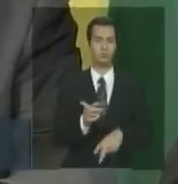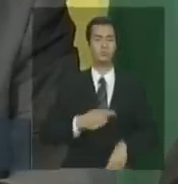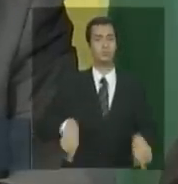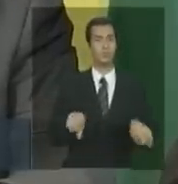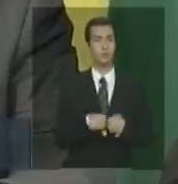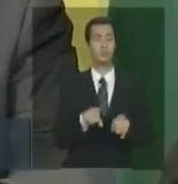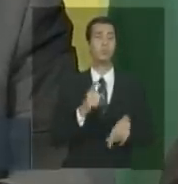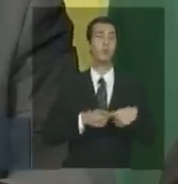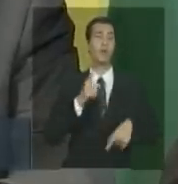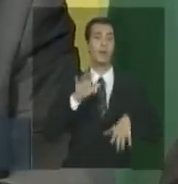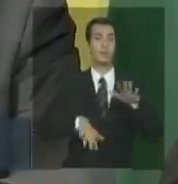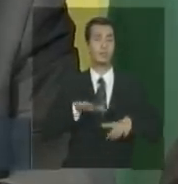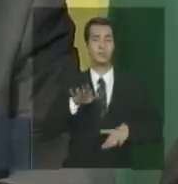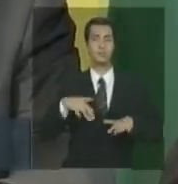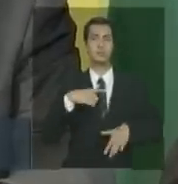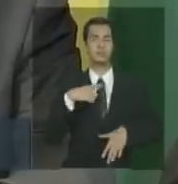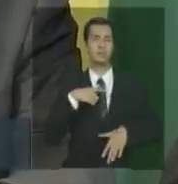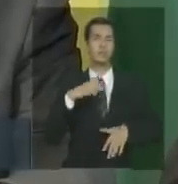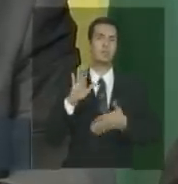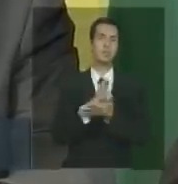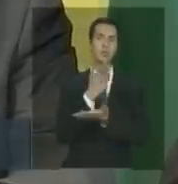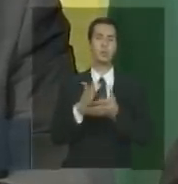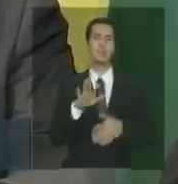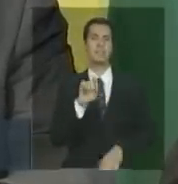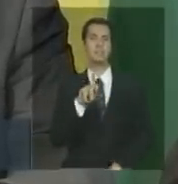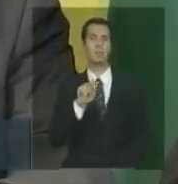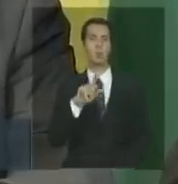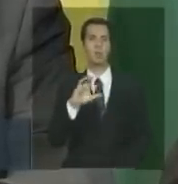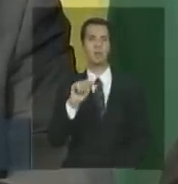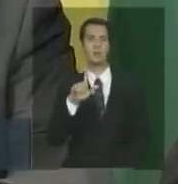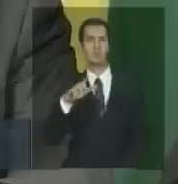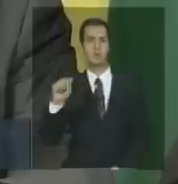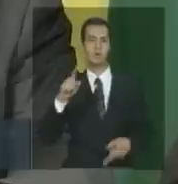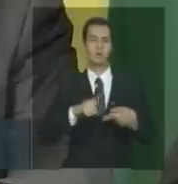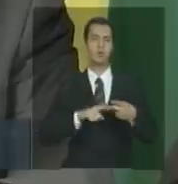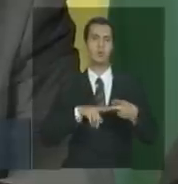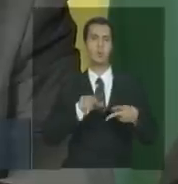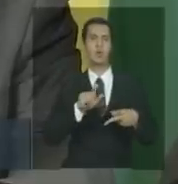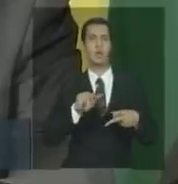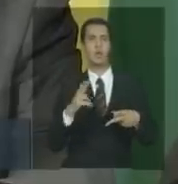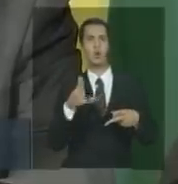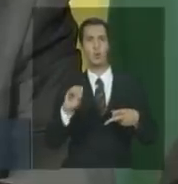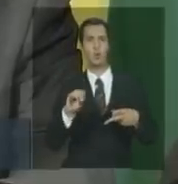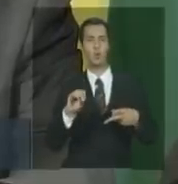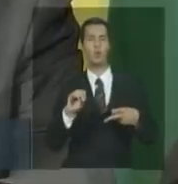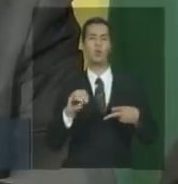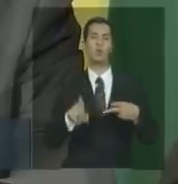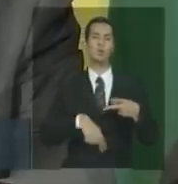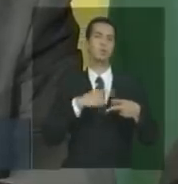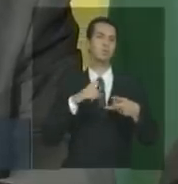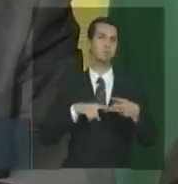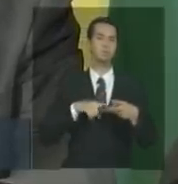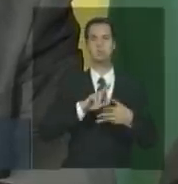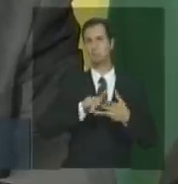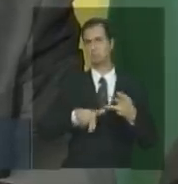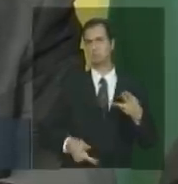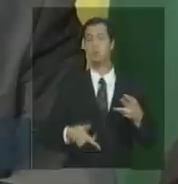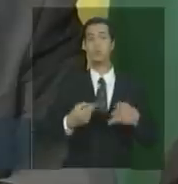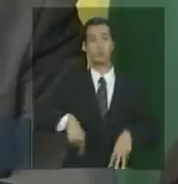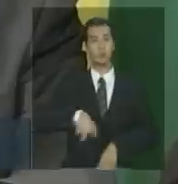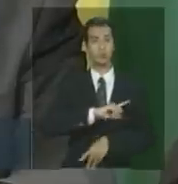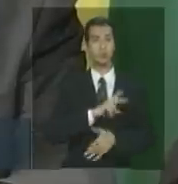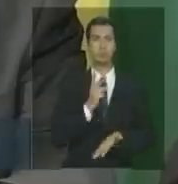que ocorrem, às vezes, especulação financeira, ganhos de curto prazo. Então, nós temos